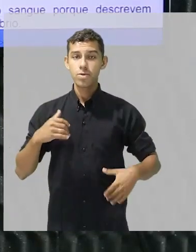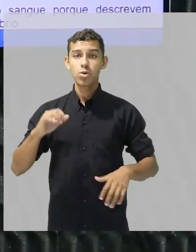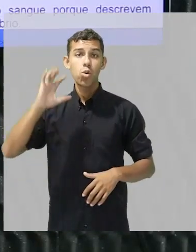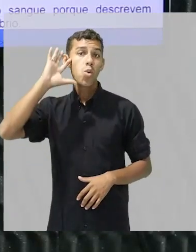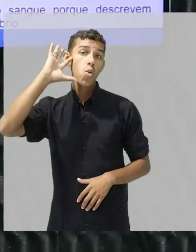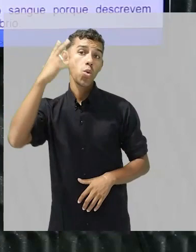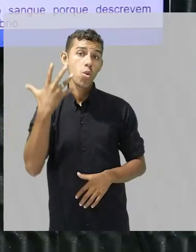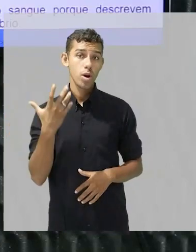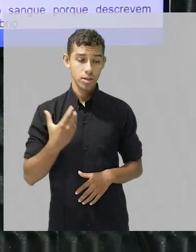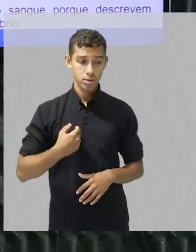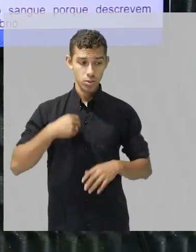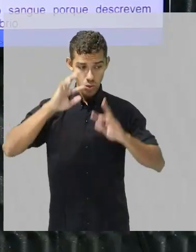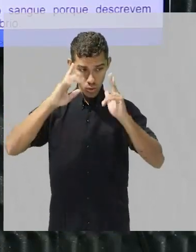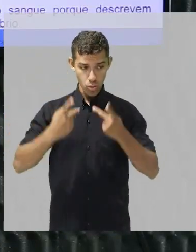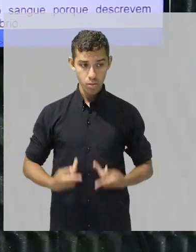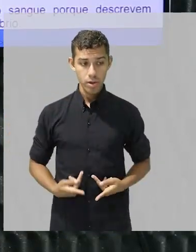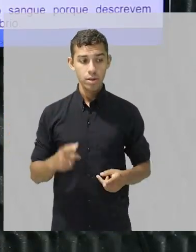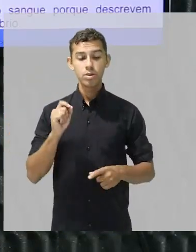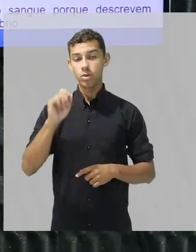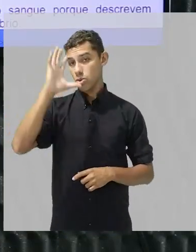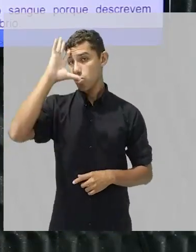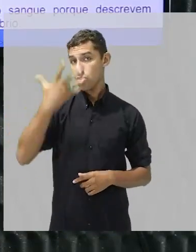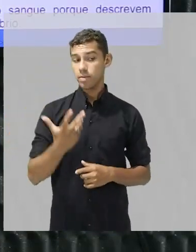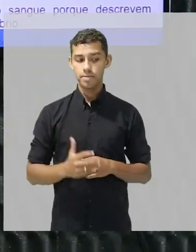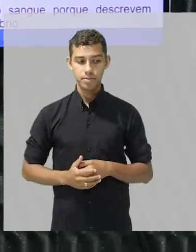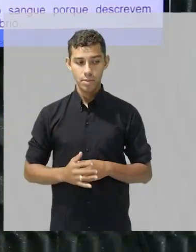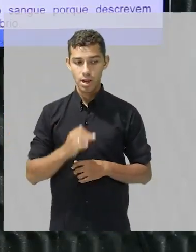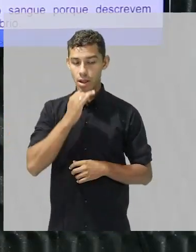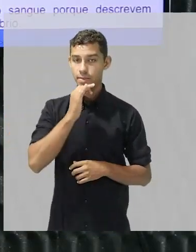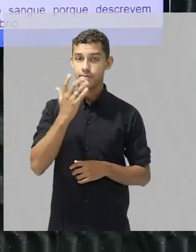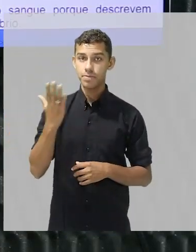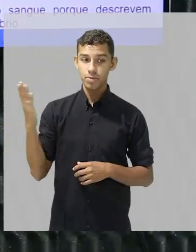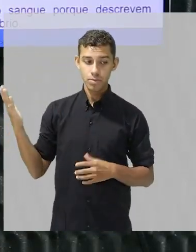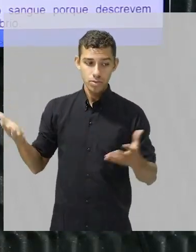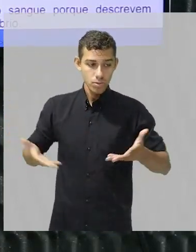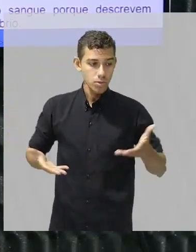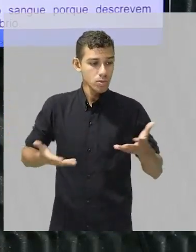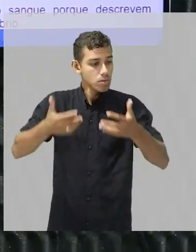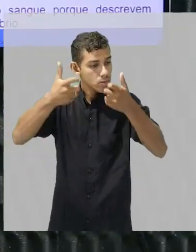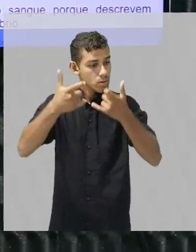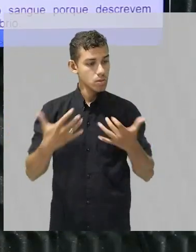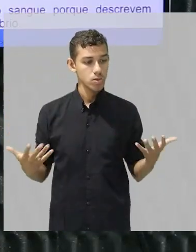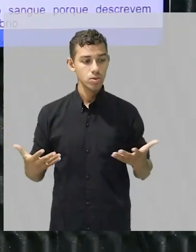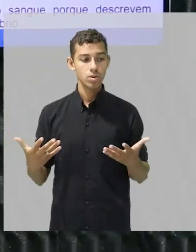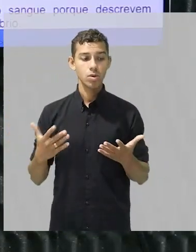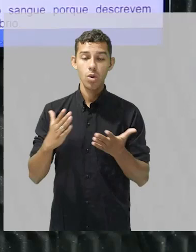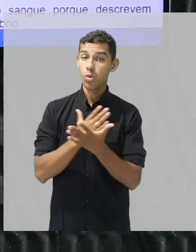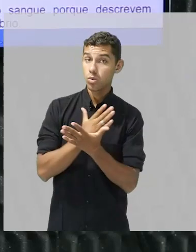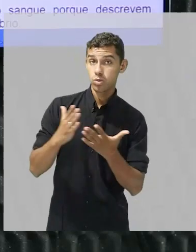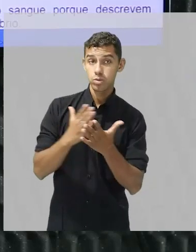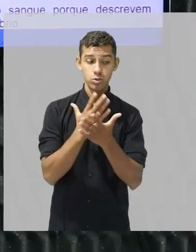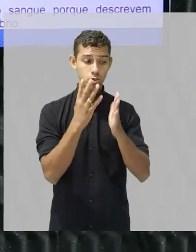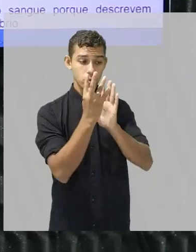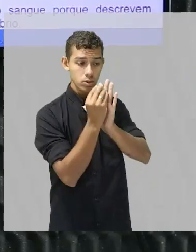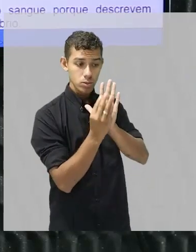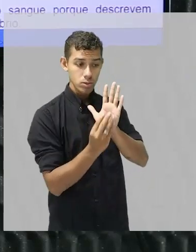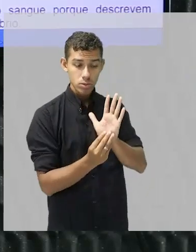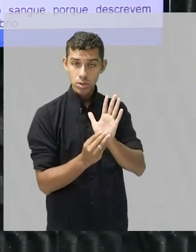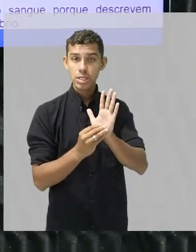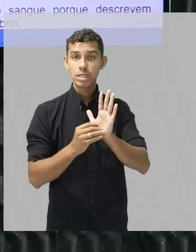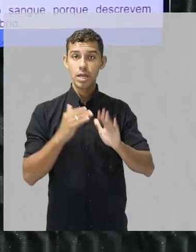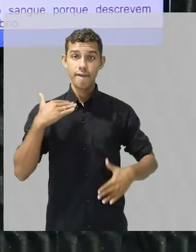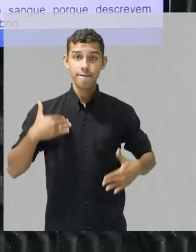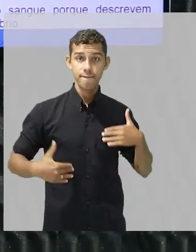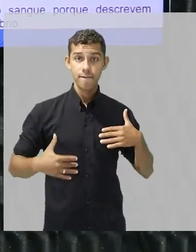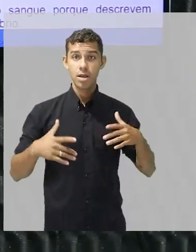que acontece com a circulação humana vai ser o quê? Então veja que ele agora vai pegar alguns conceitos de física